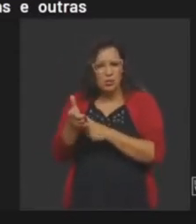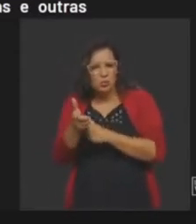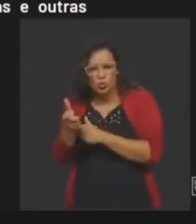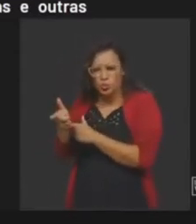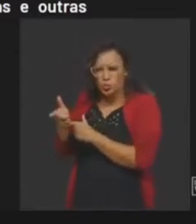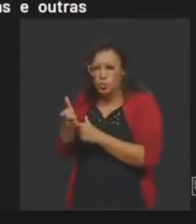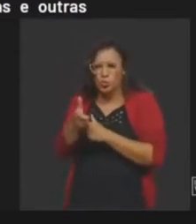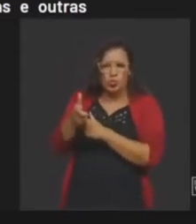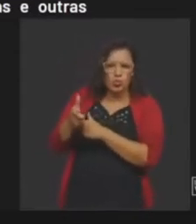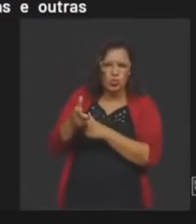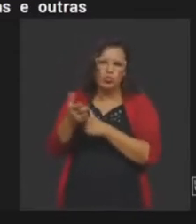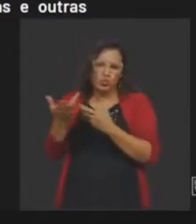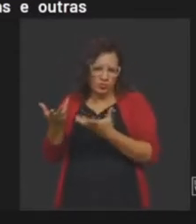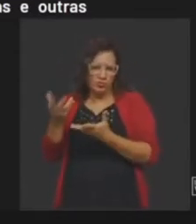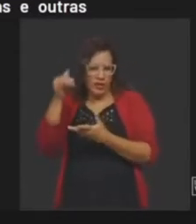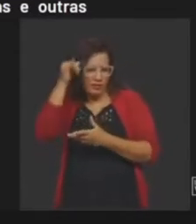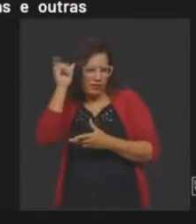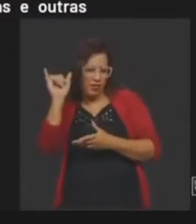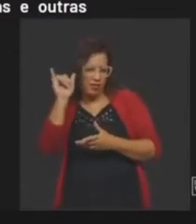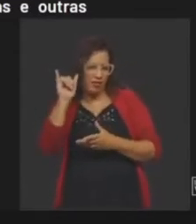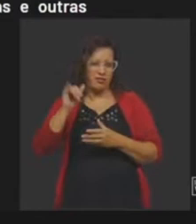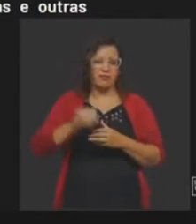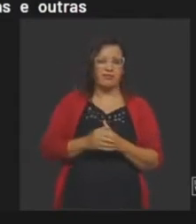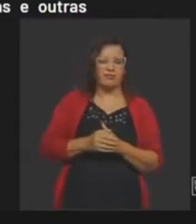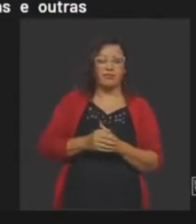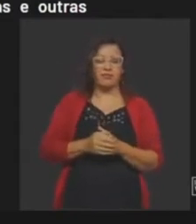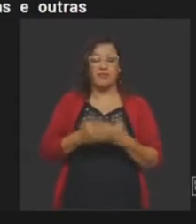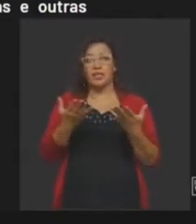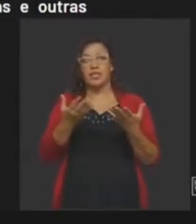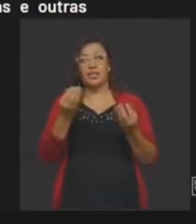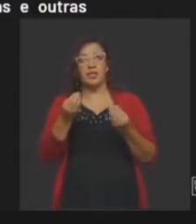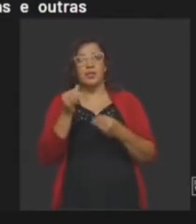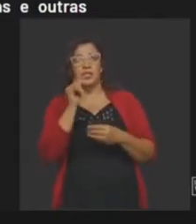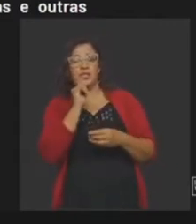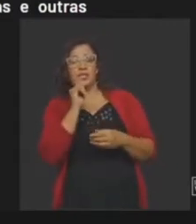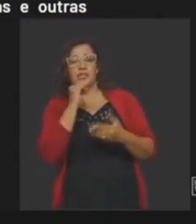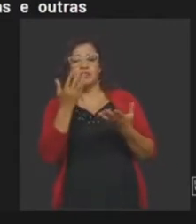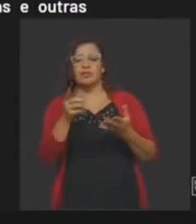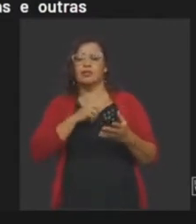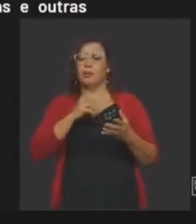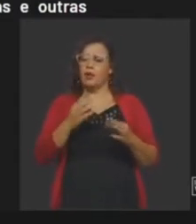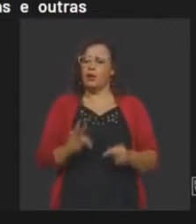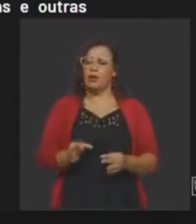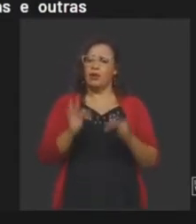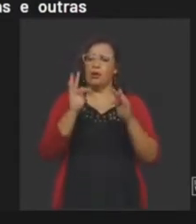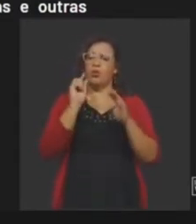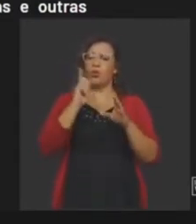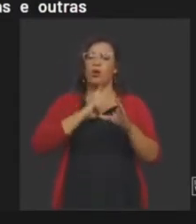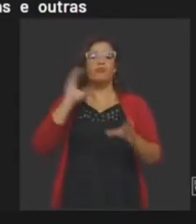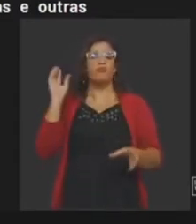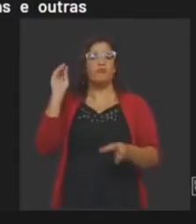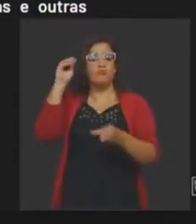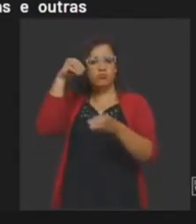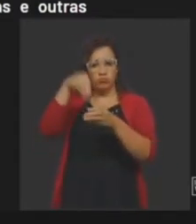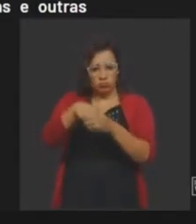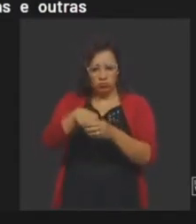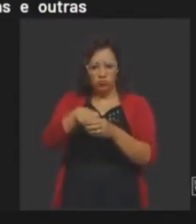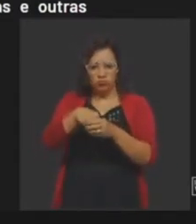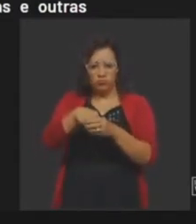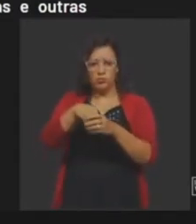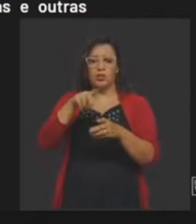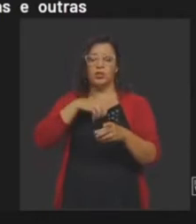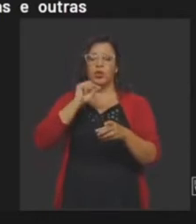certos fertilizantes, e como, por exemplo, também a técnica de plantio direto, o de rotação